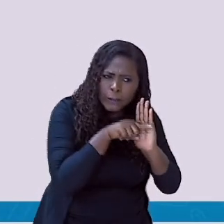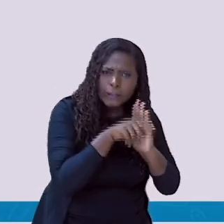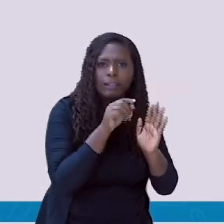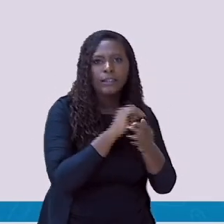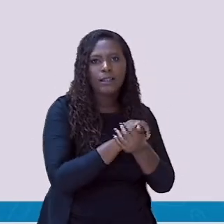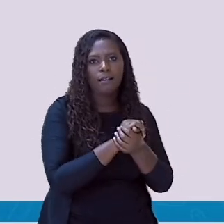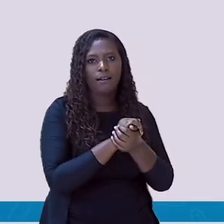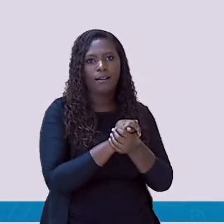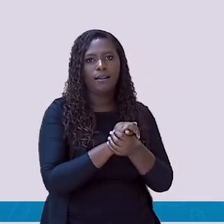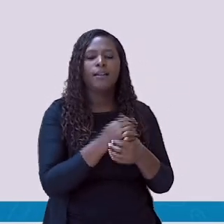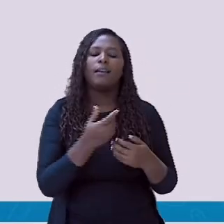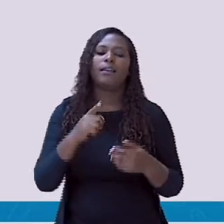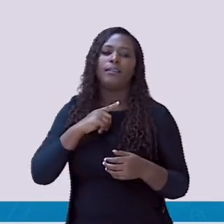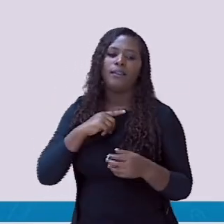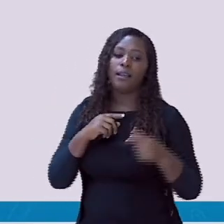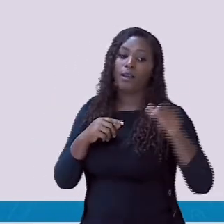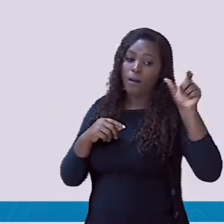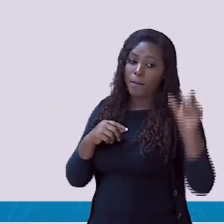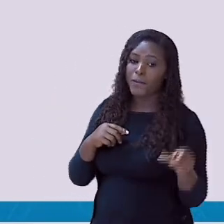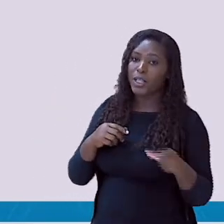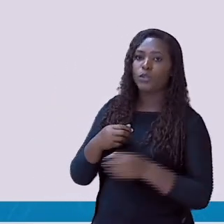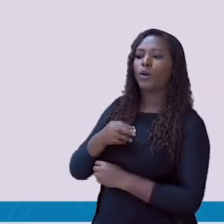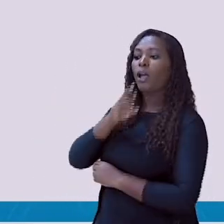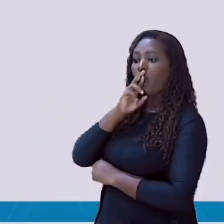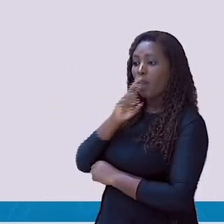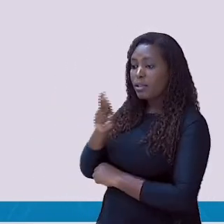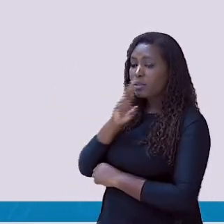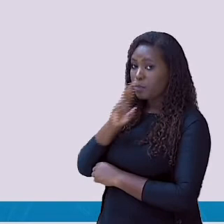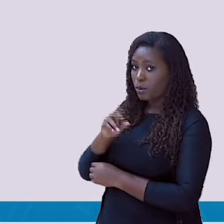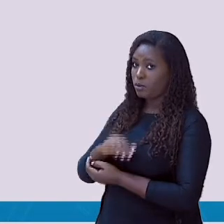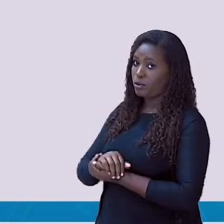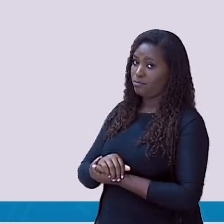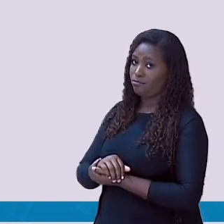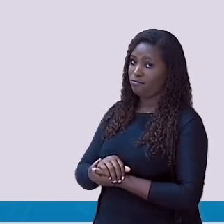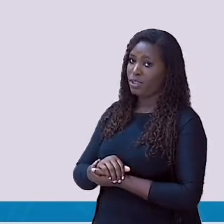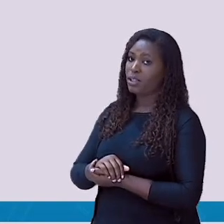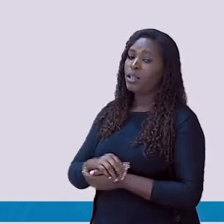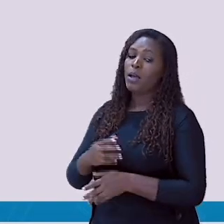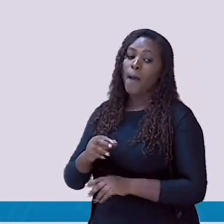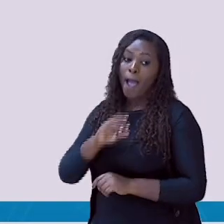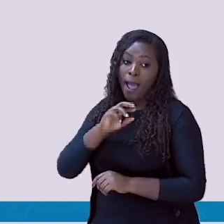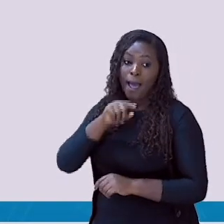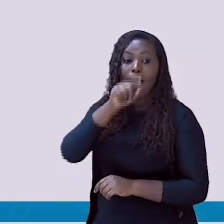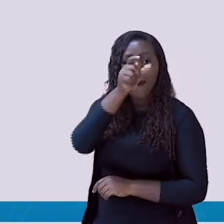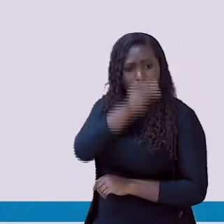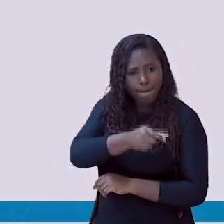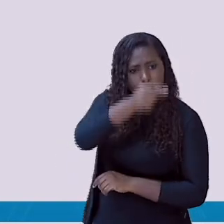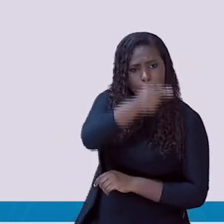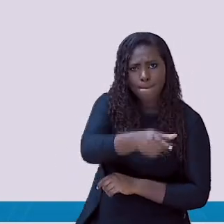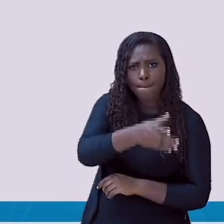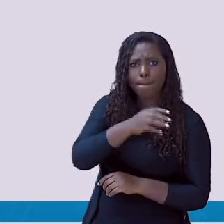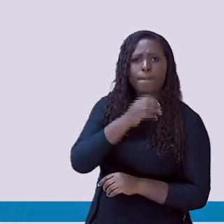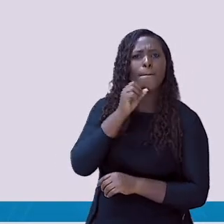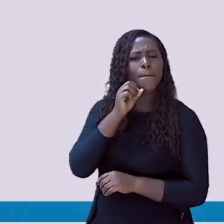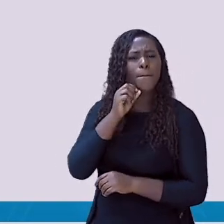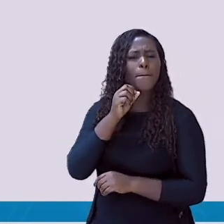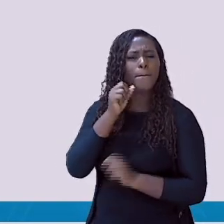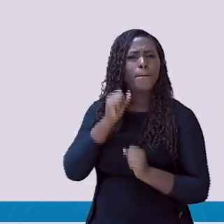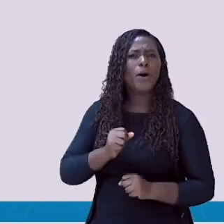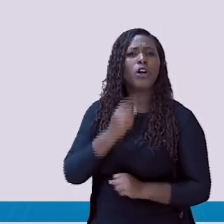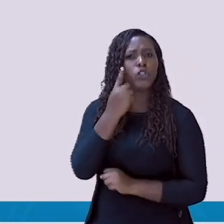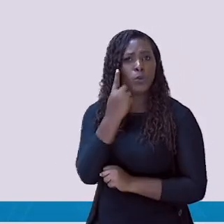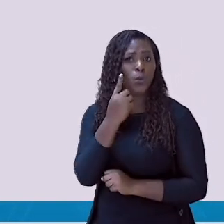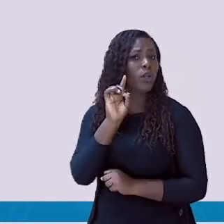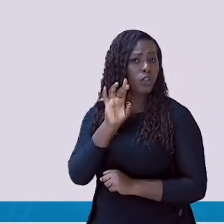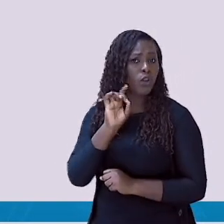que é quem responde. Lembrando que pode ser uma ou mais pessoas, depende do tipo de entrevista